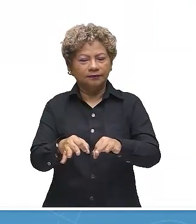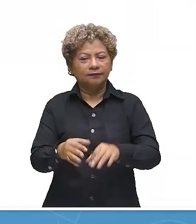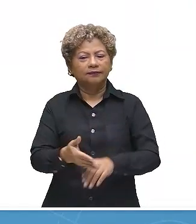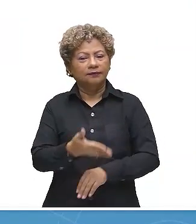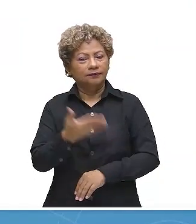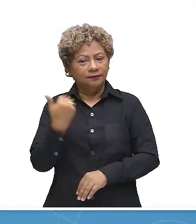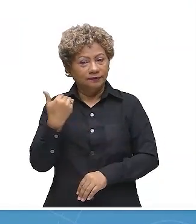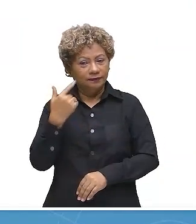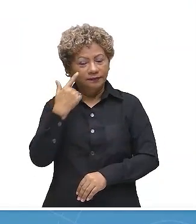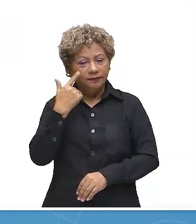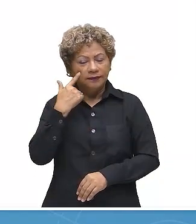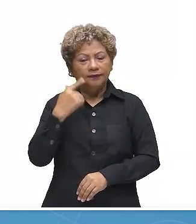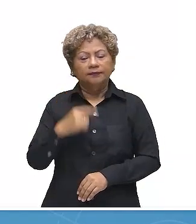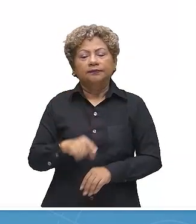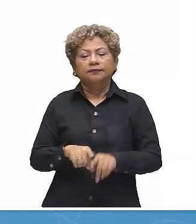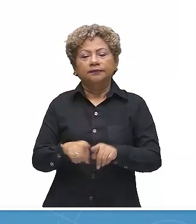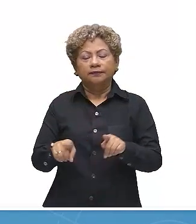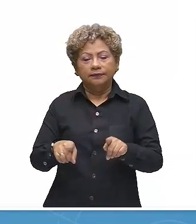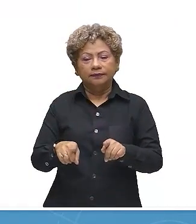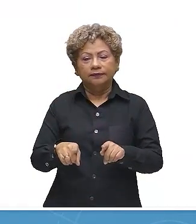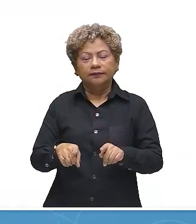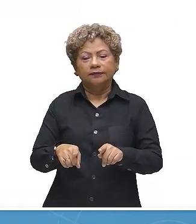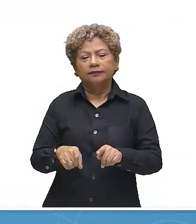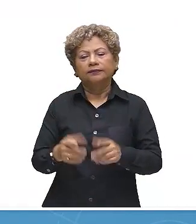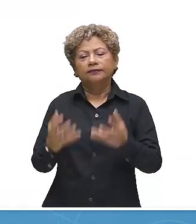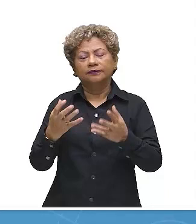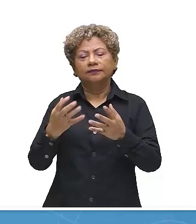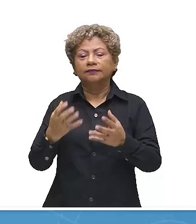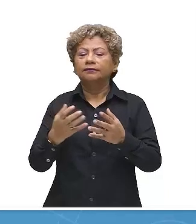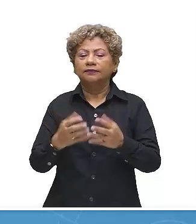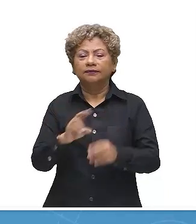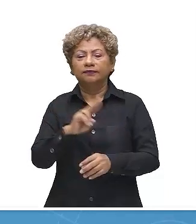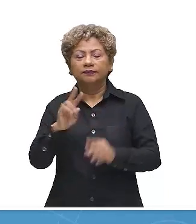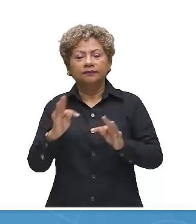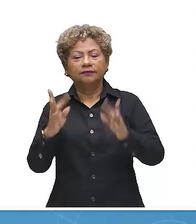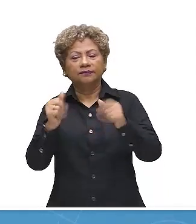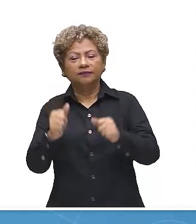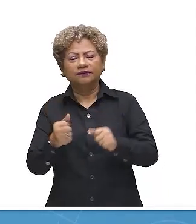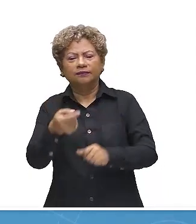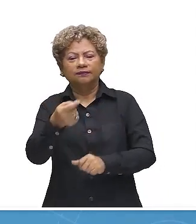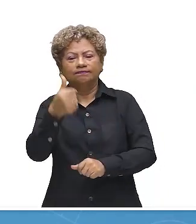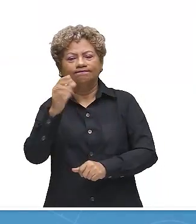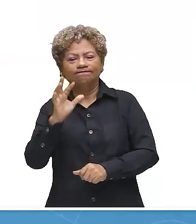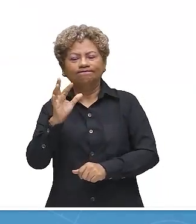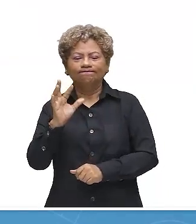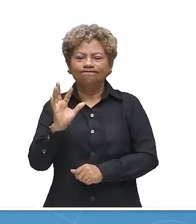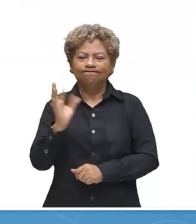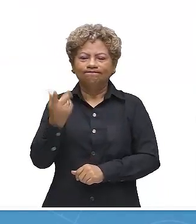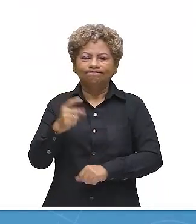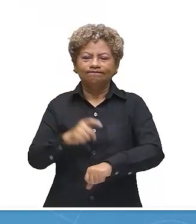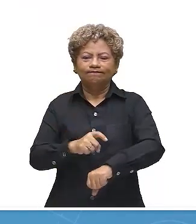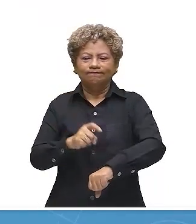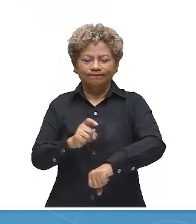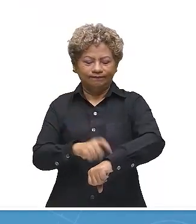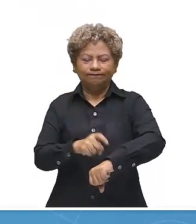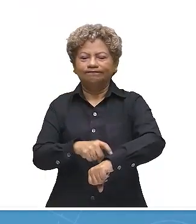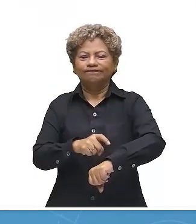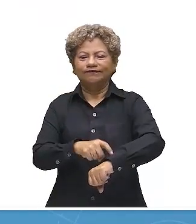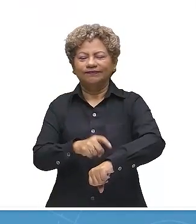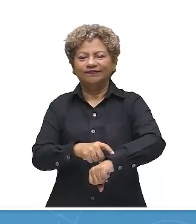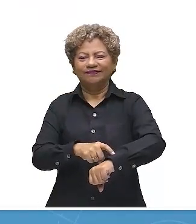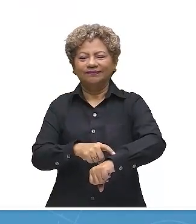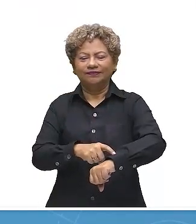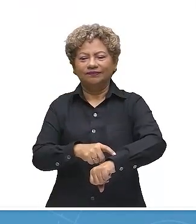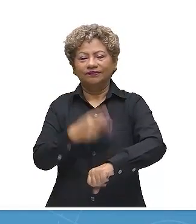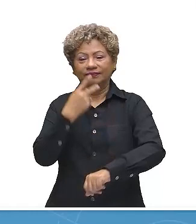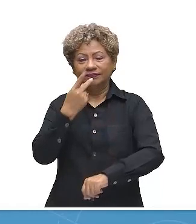bom? Lembrando que a gente sempre quer falar as respostas de todos, mas é pouco tempo para a gente ler muitas mensagens, tá bom? Não quer dizer que a gente não